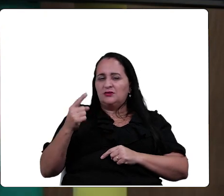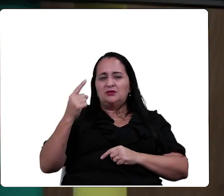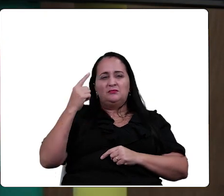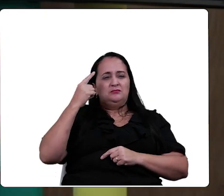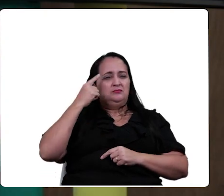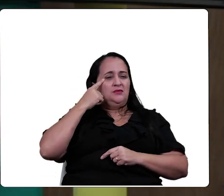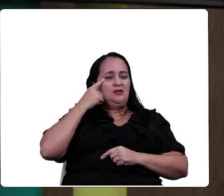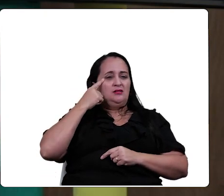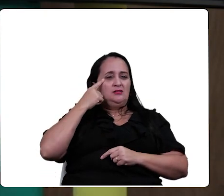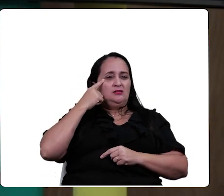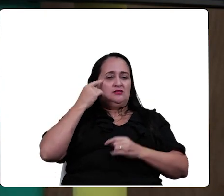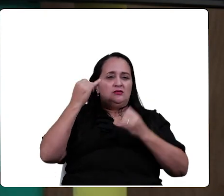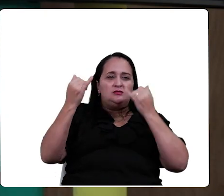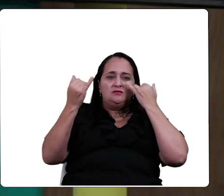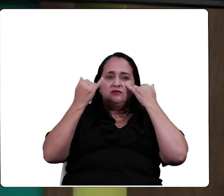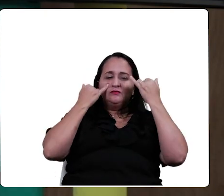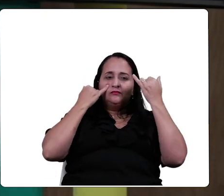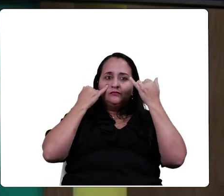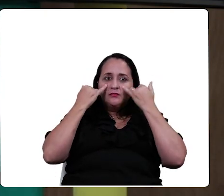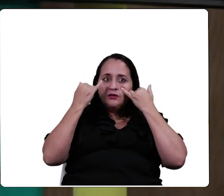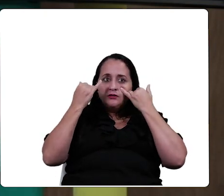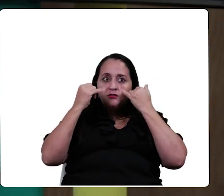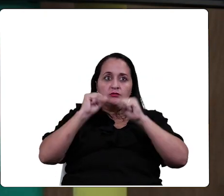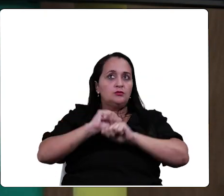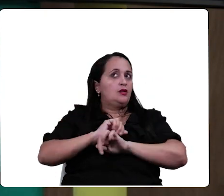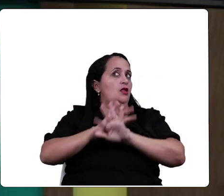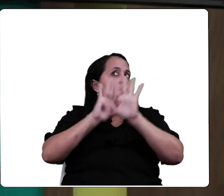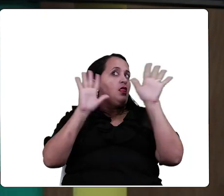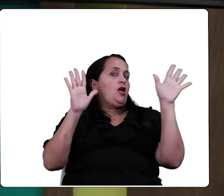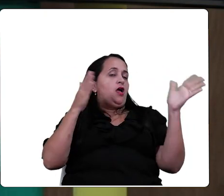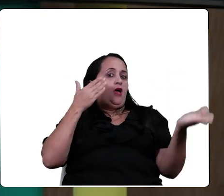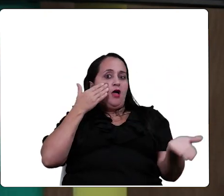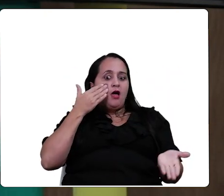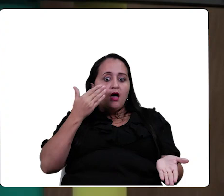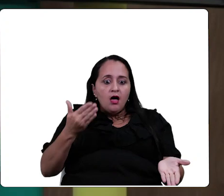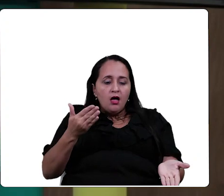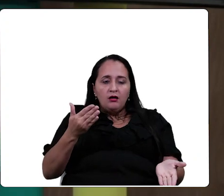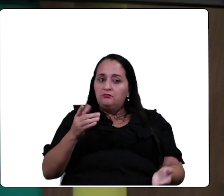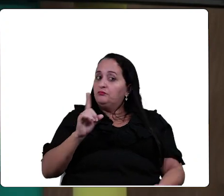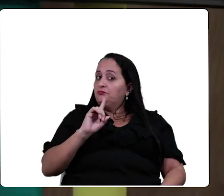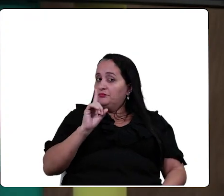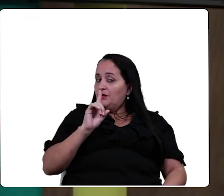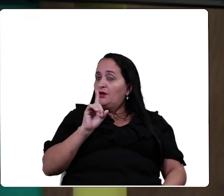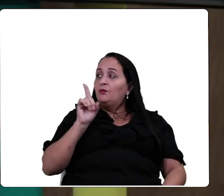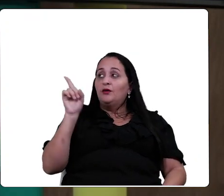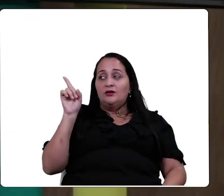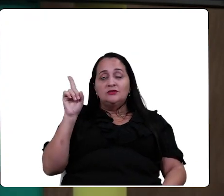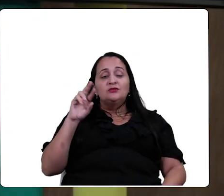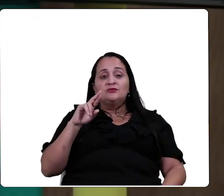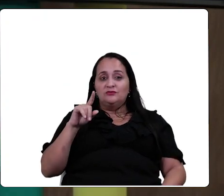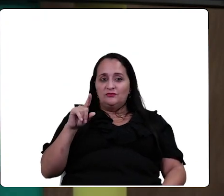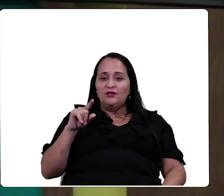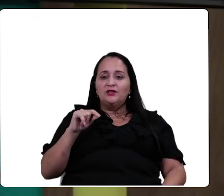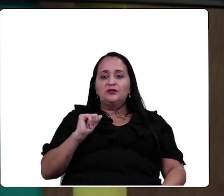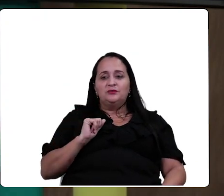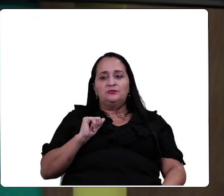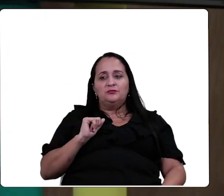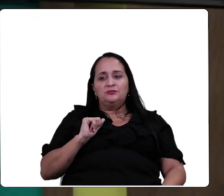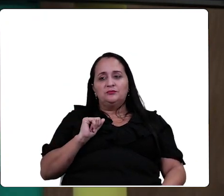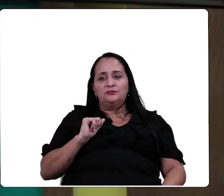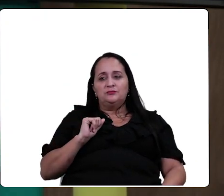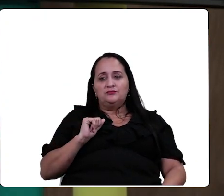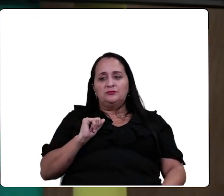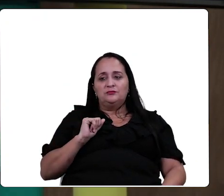que está explícita na sua cara, tá bom? Um outro texto, essa é